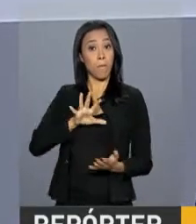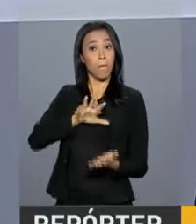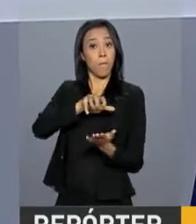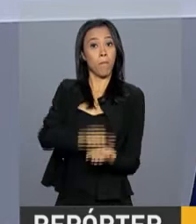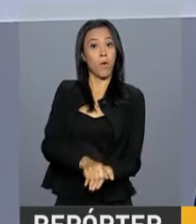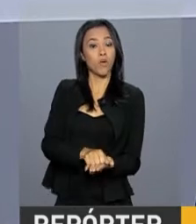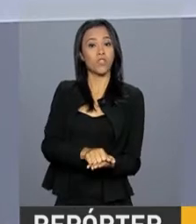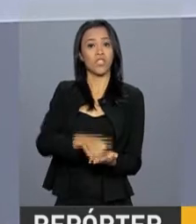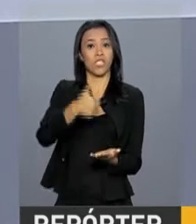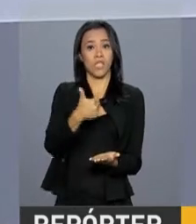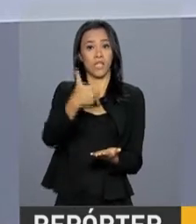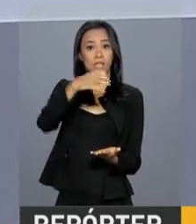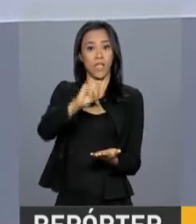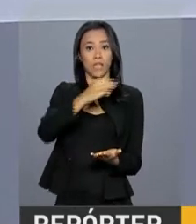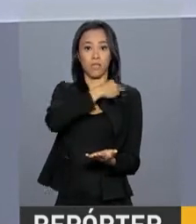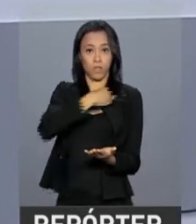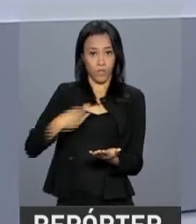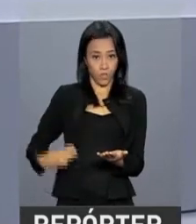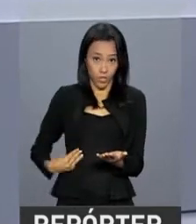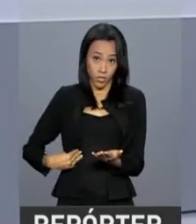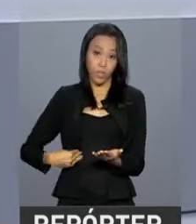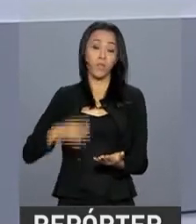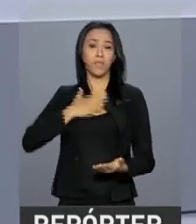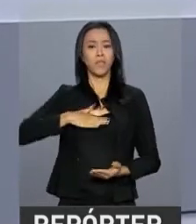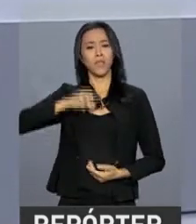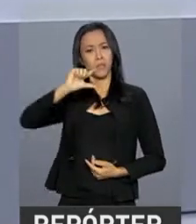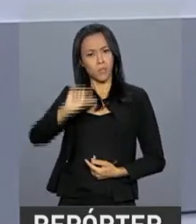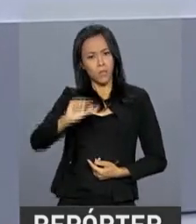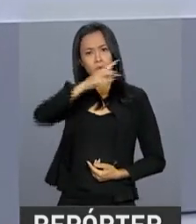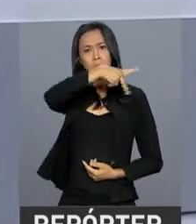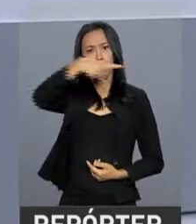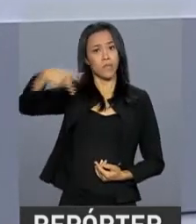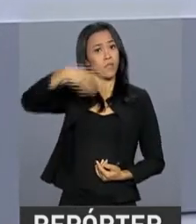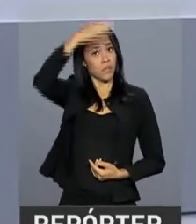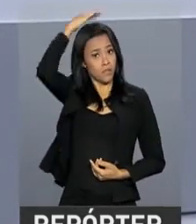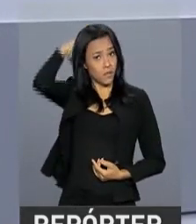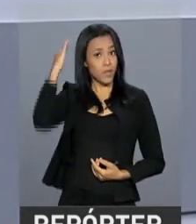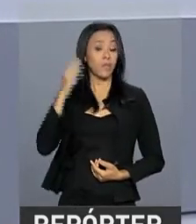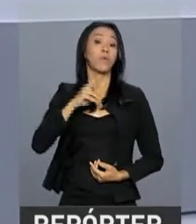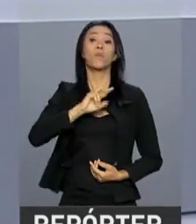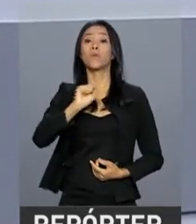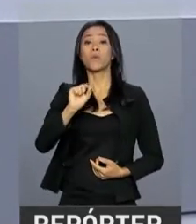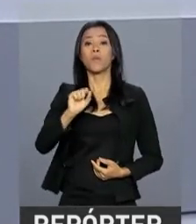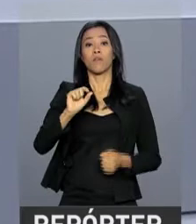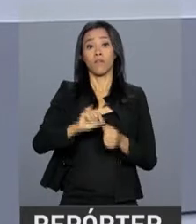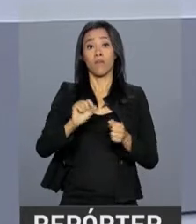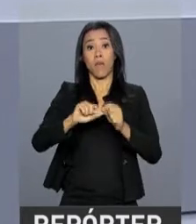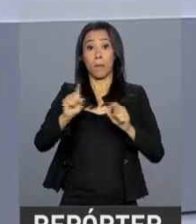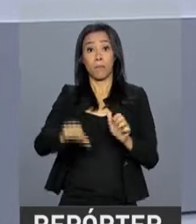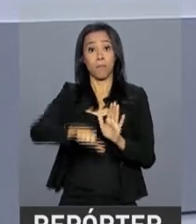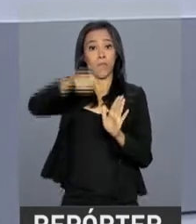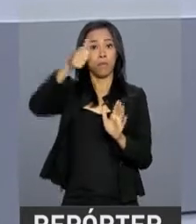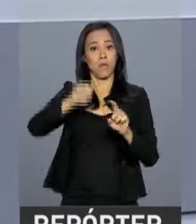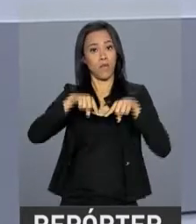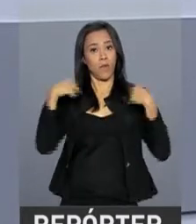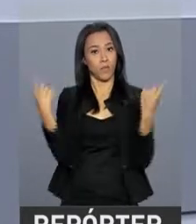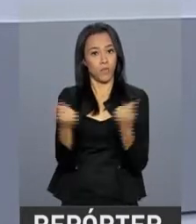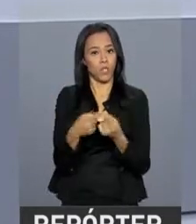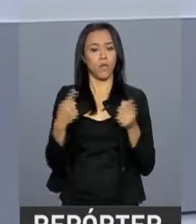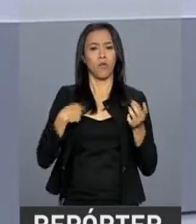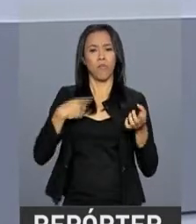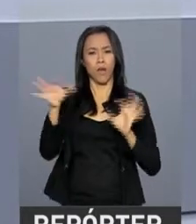terça-feira o presidente michel temer realiza daqui a pouco no palácio do planalto a primeira reunião com a nova equipe para alinhar os